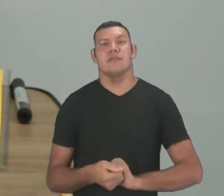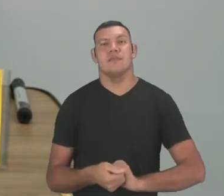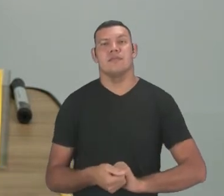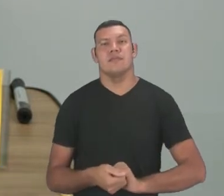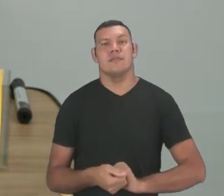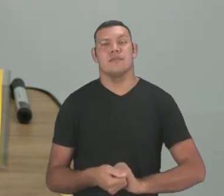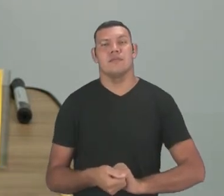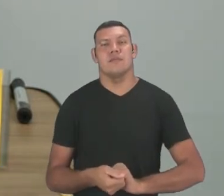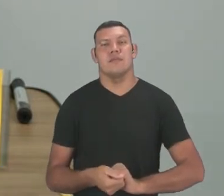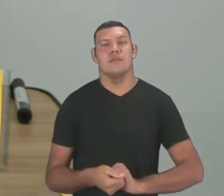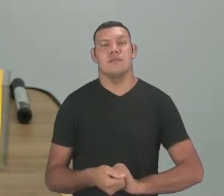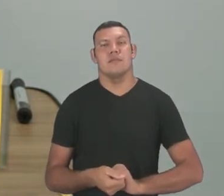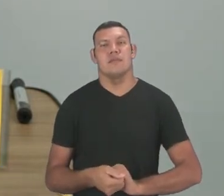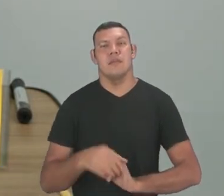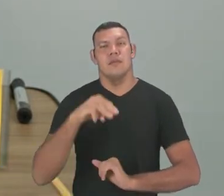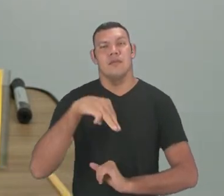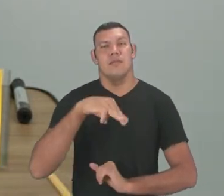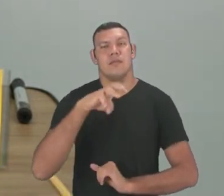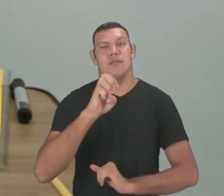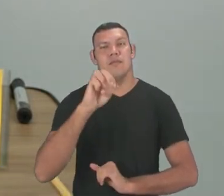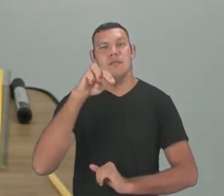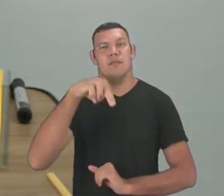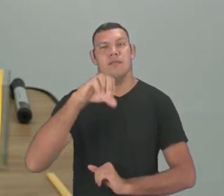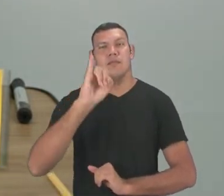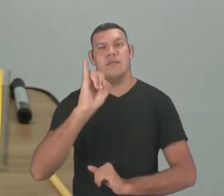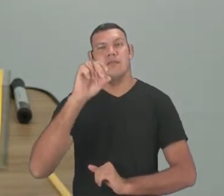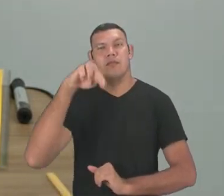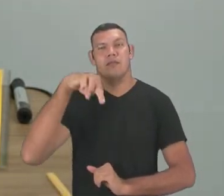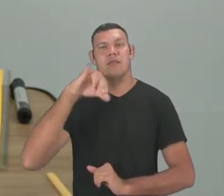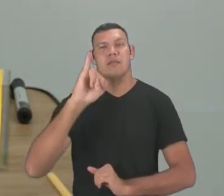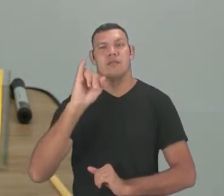som menininha certo